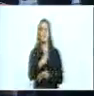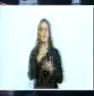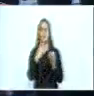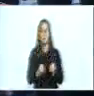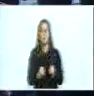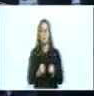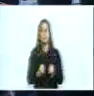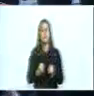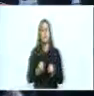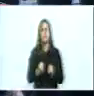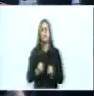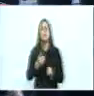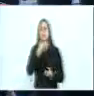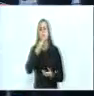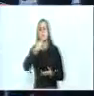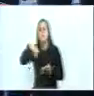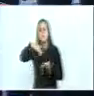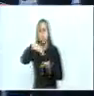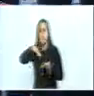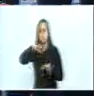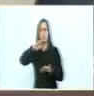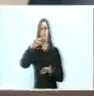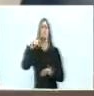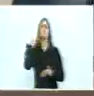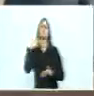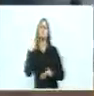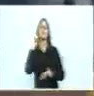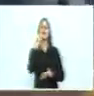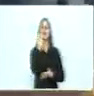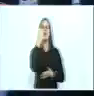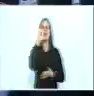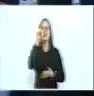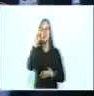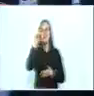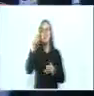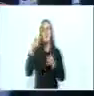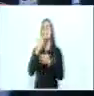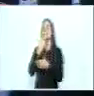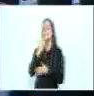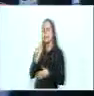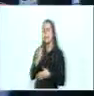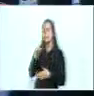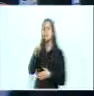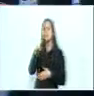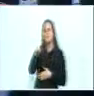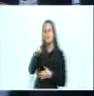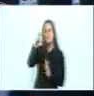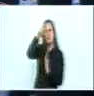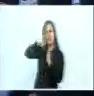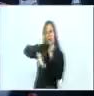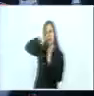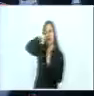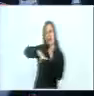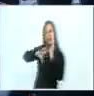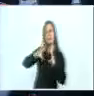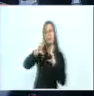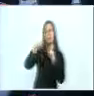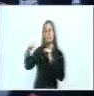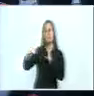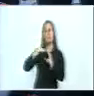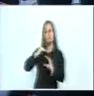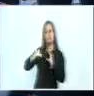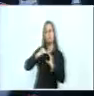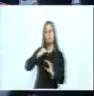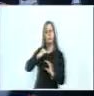Senhor secretário, vereador Helder Evangelista, peço que faça a leitura das correspondências